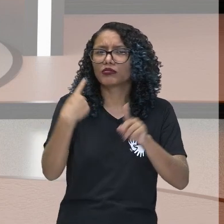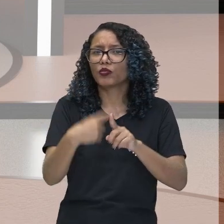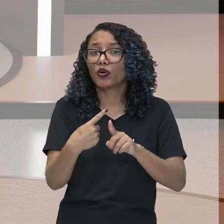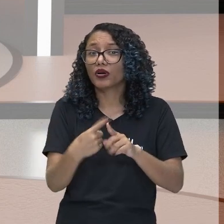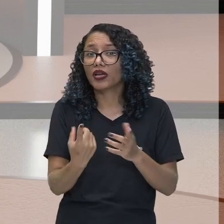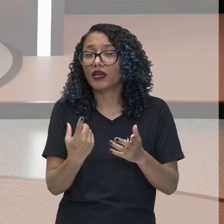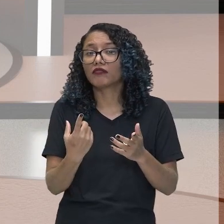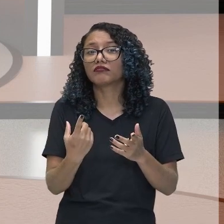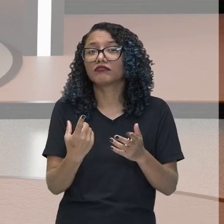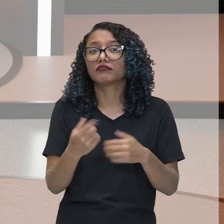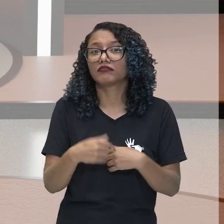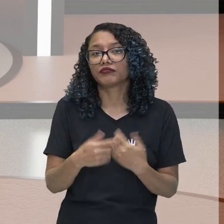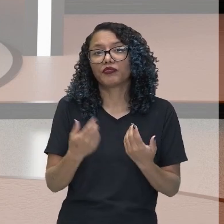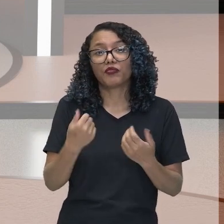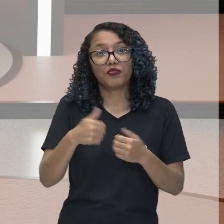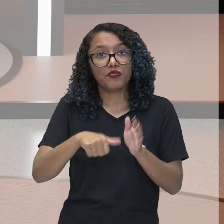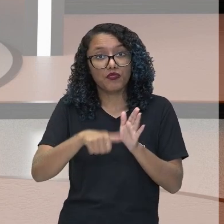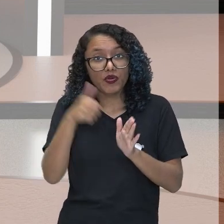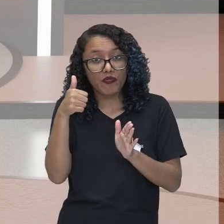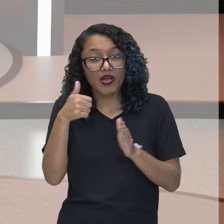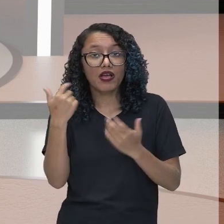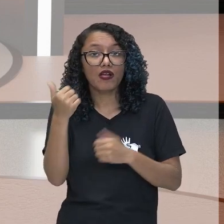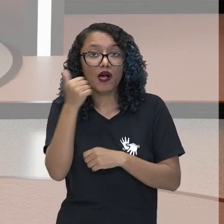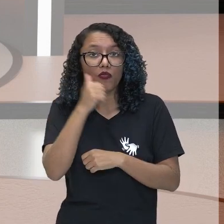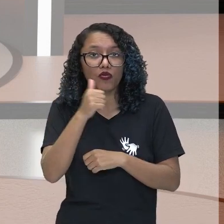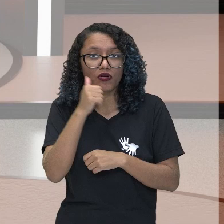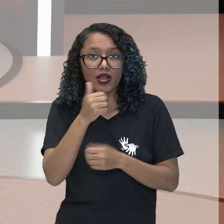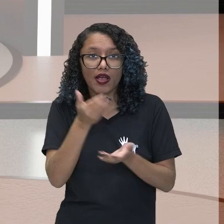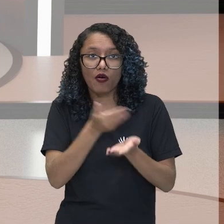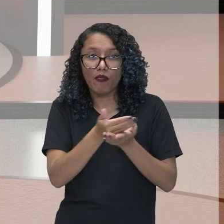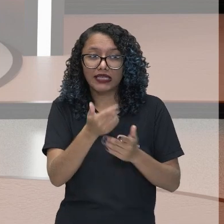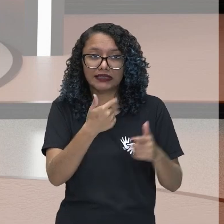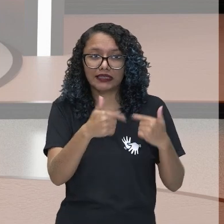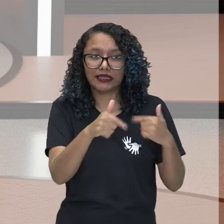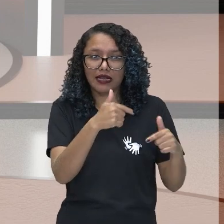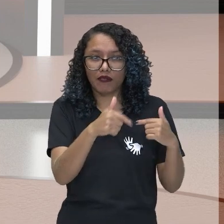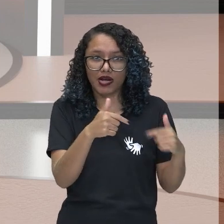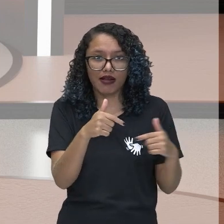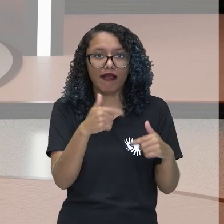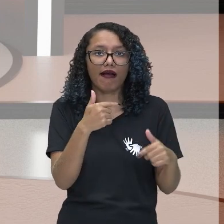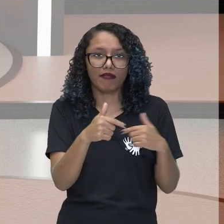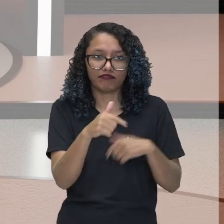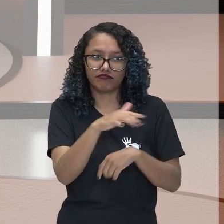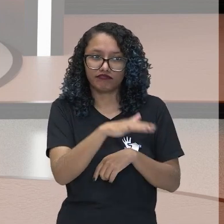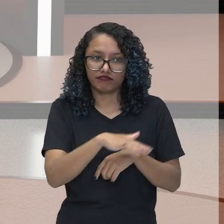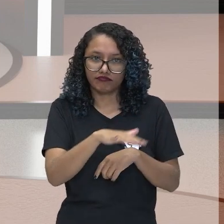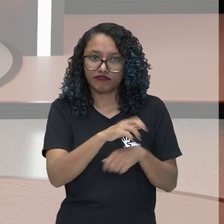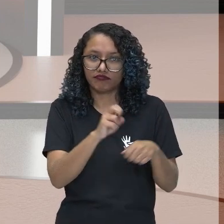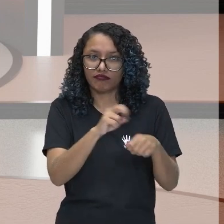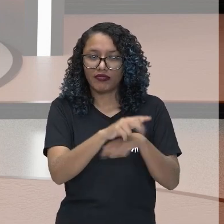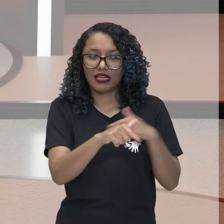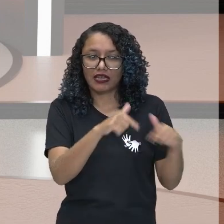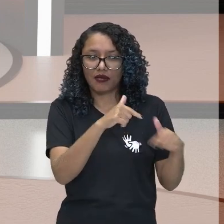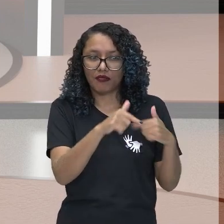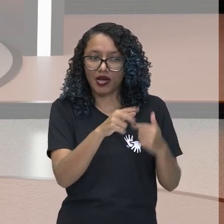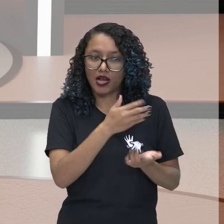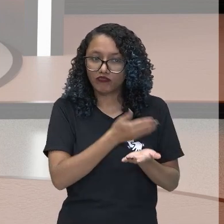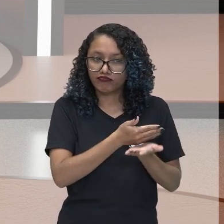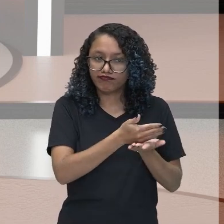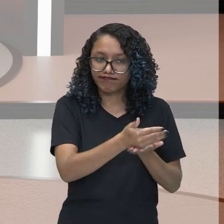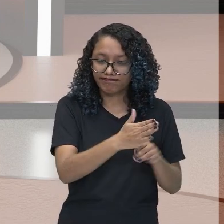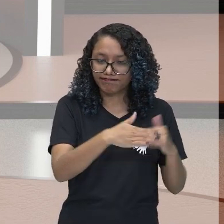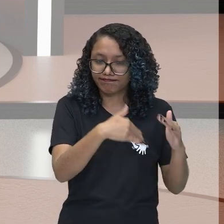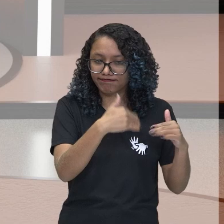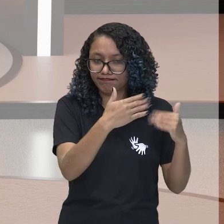populacional? A inserção da mulher no mercado de trabalho, né? Então a gente não pode esquecer que a mulher no mercado de trabalho vai ser um desses